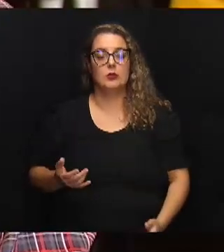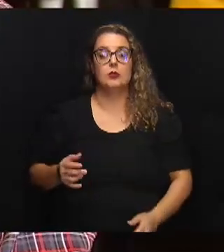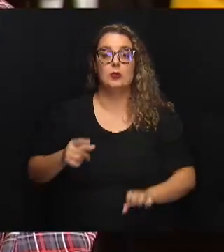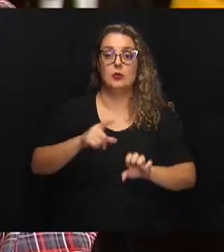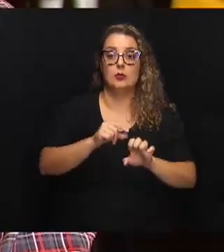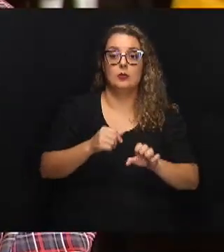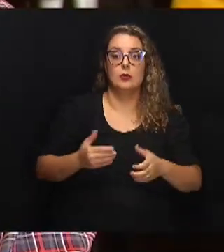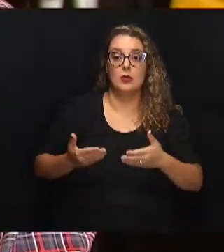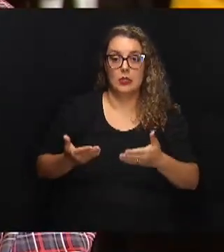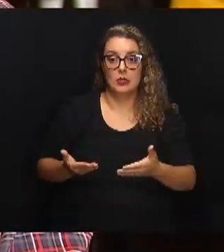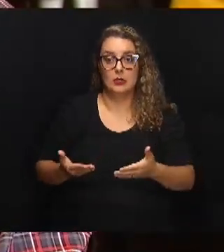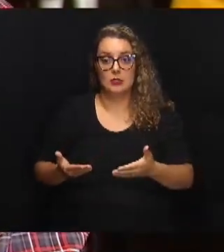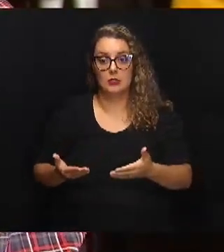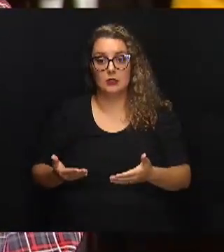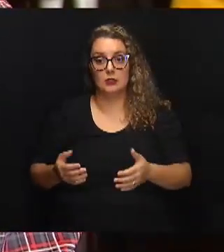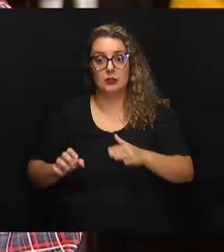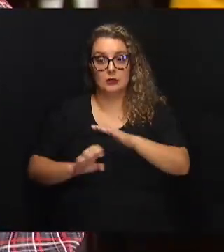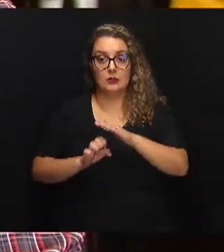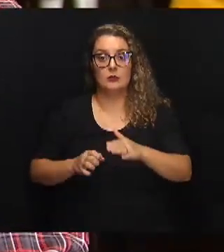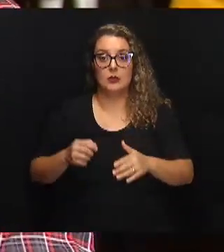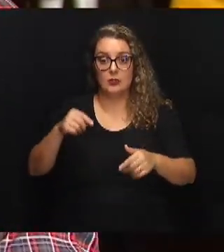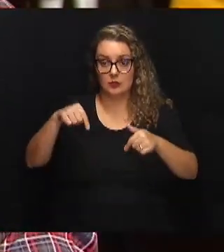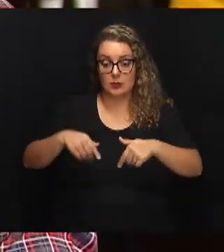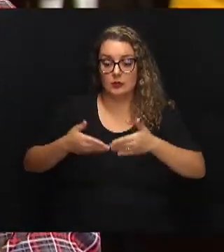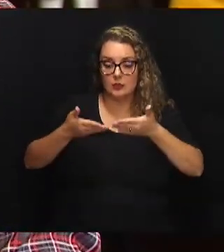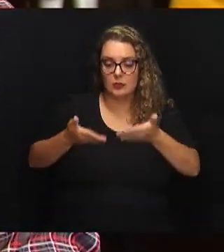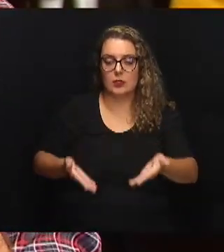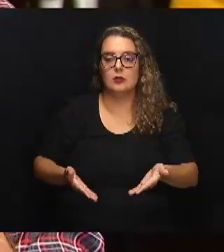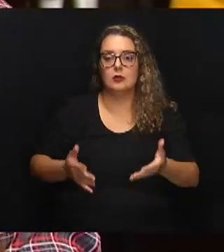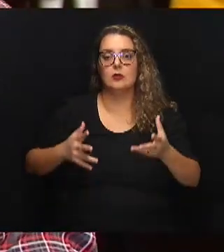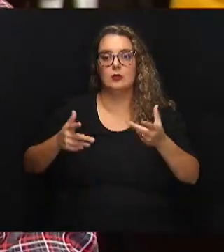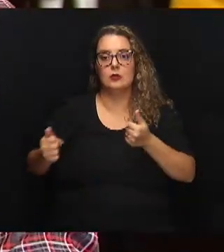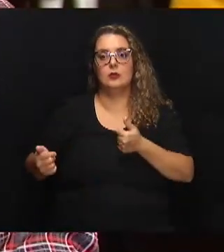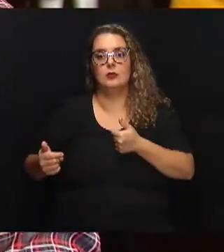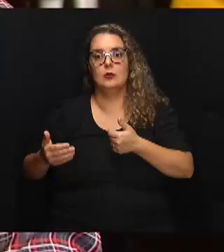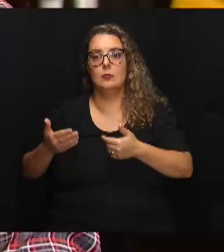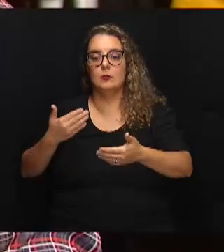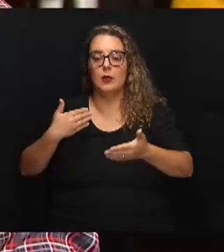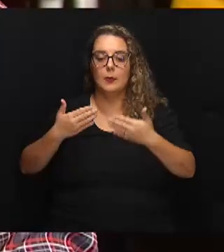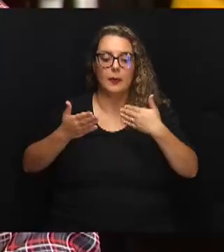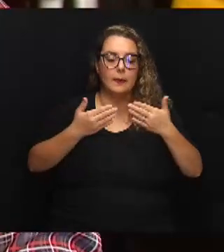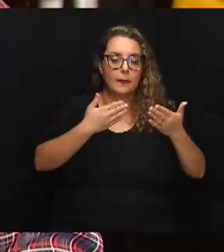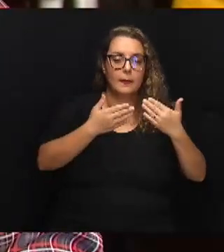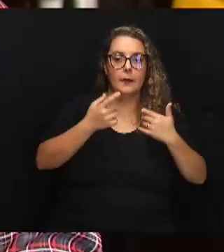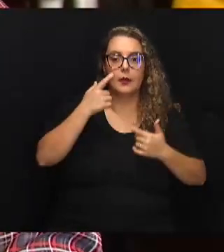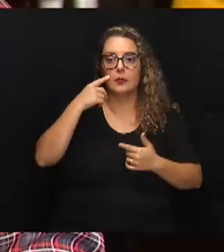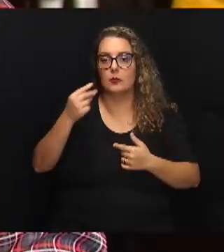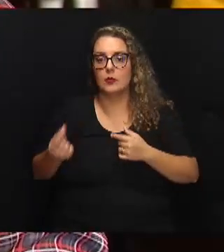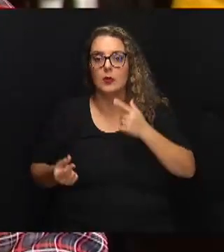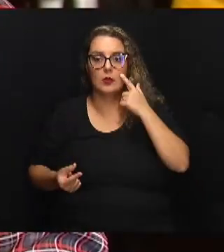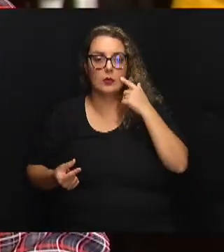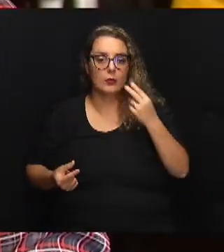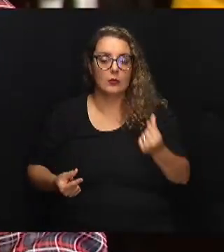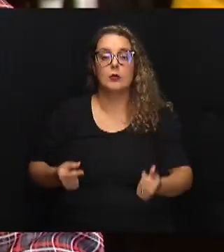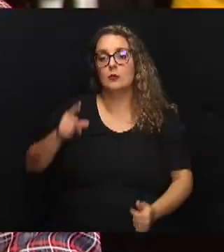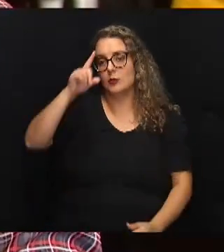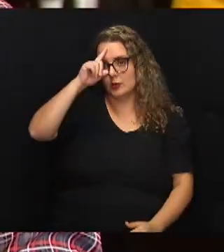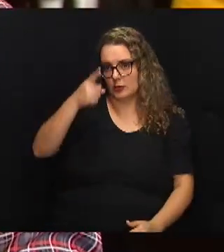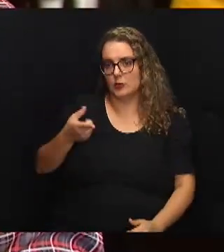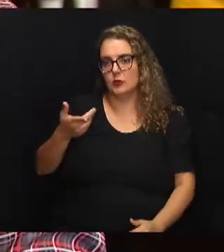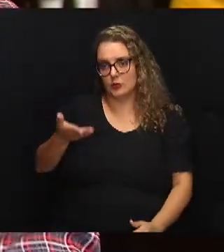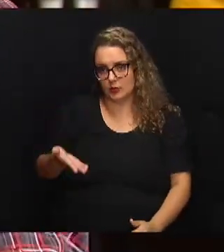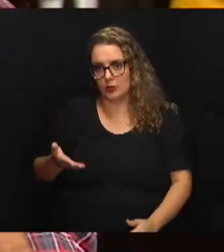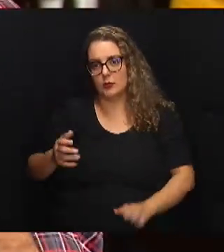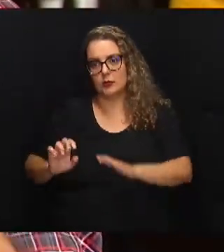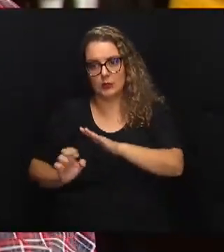dor atual da empresa dele, coloca na mesa e todo mundo começa a gerar insights, tanto para esse dono da dor, esse